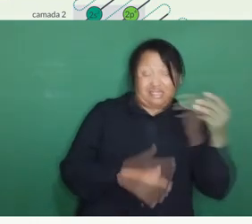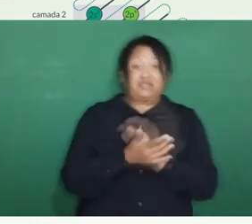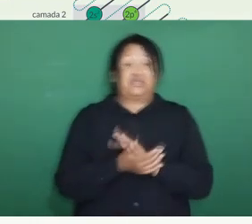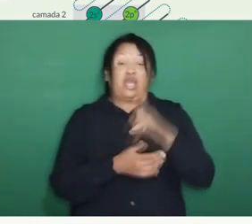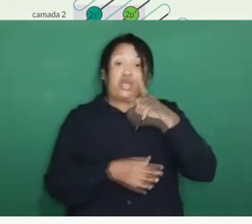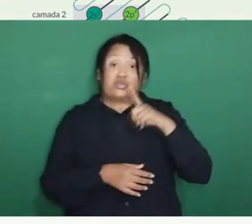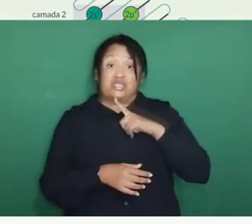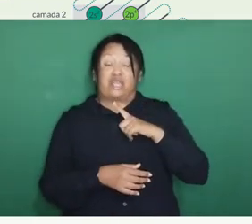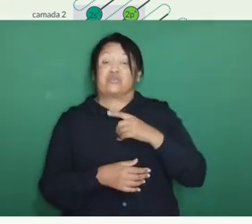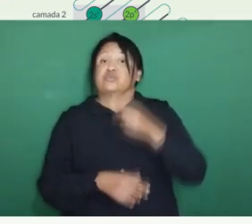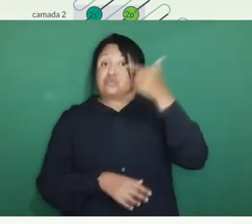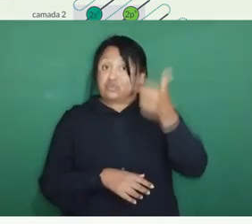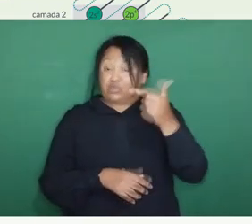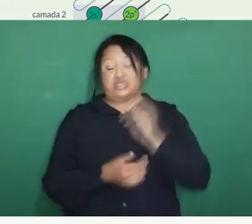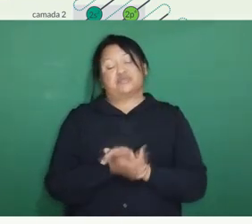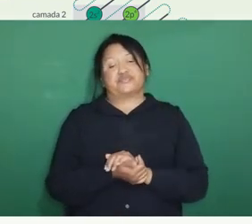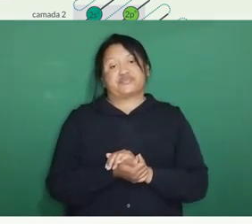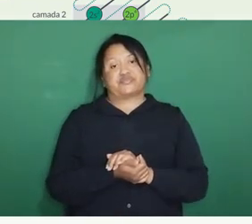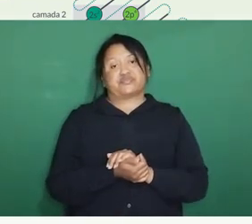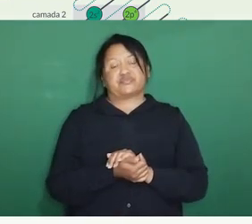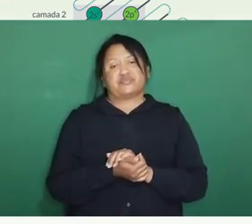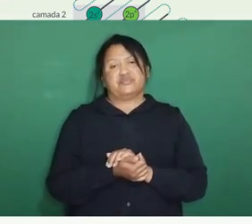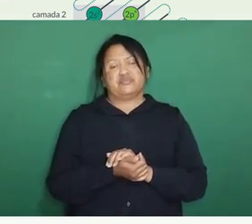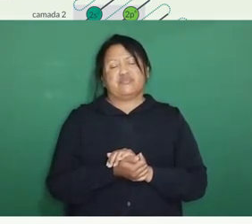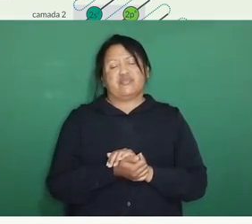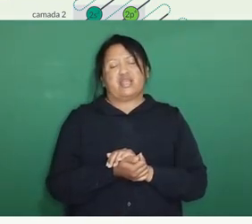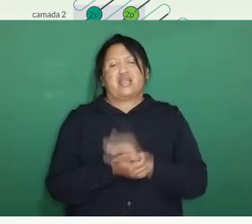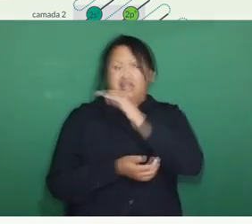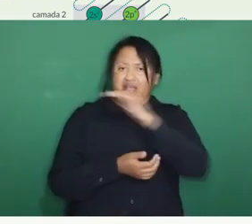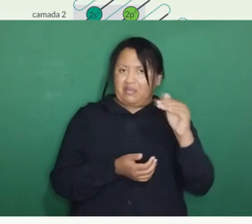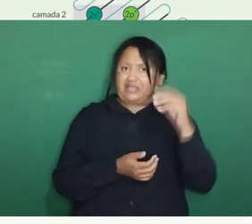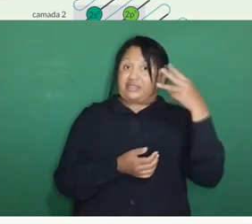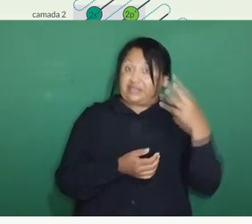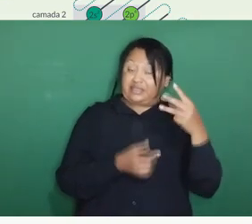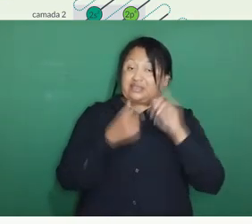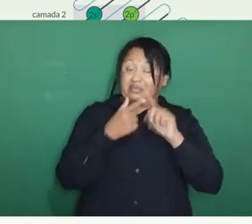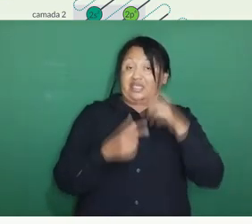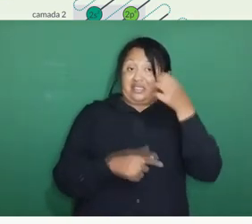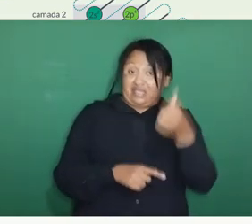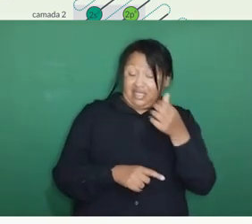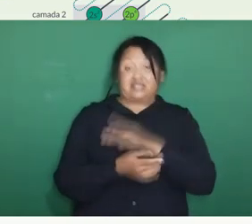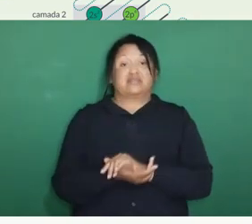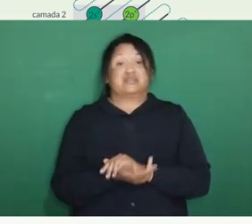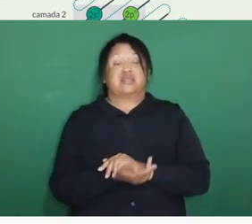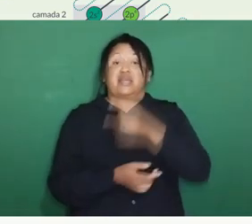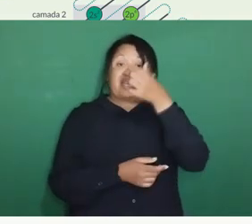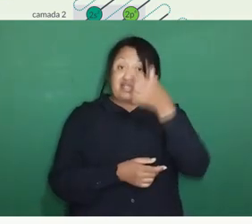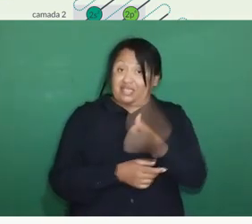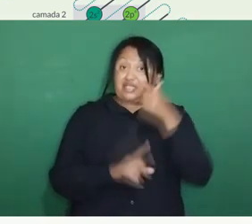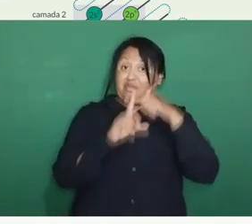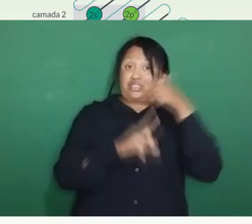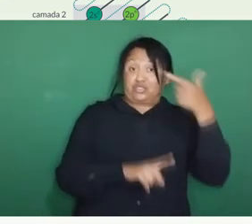3 na camada 3 Eu tenho dois nessa outra camada 3 Eu tenho seis né seis